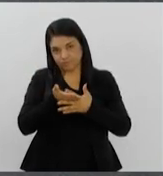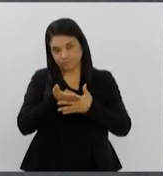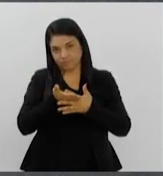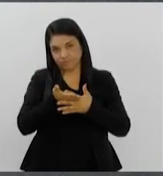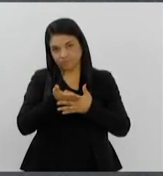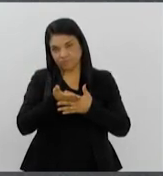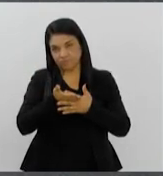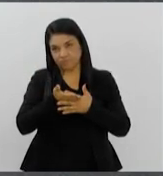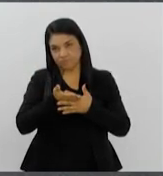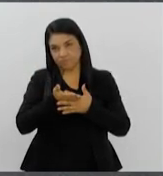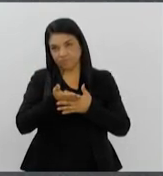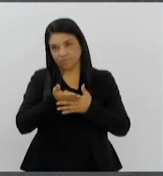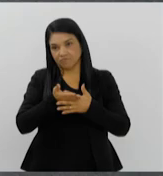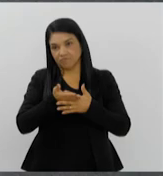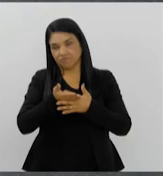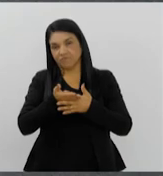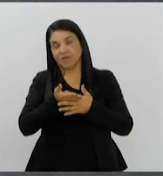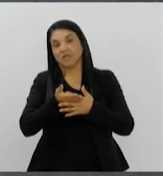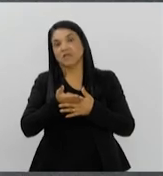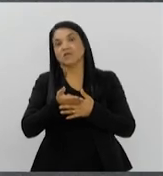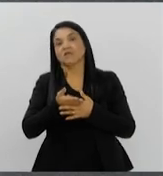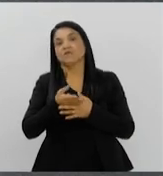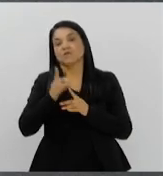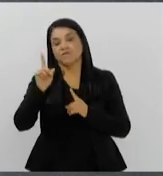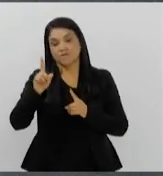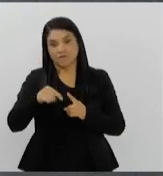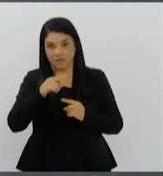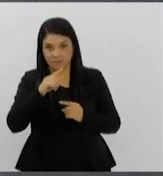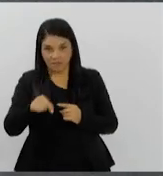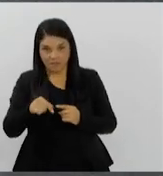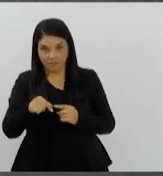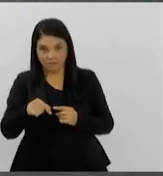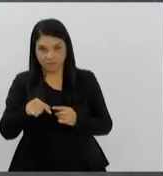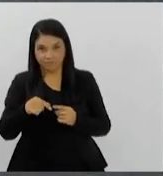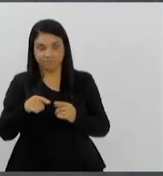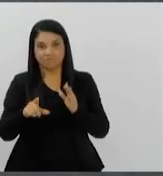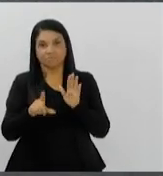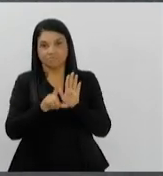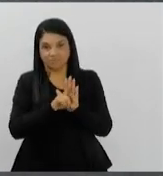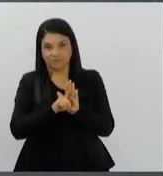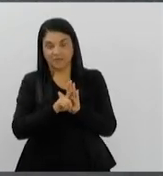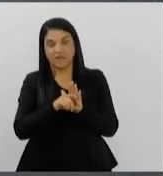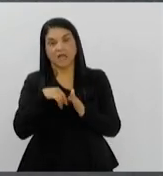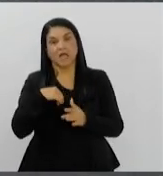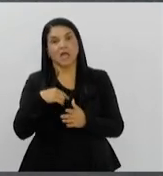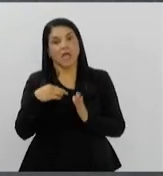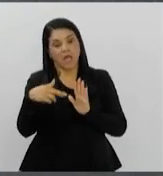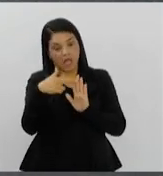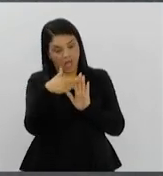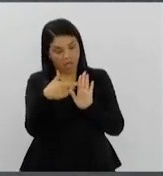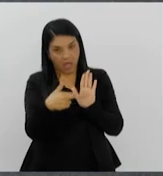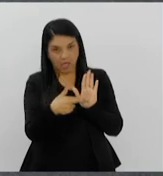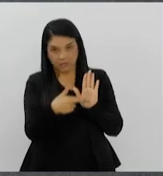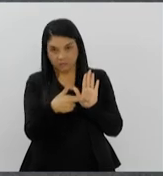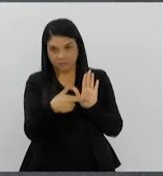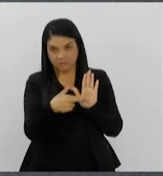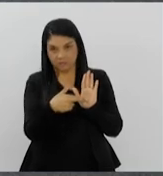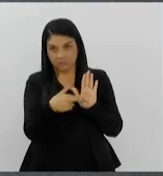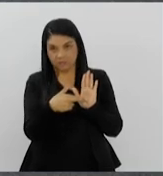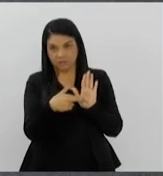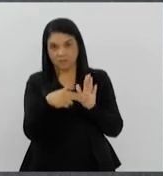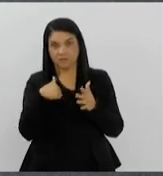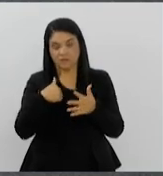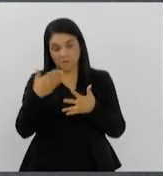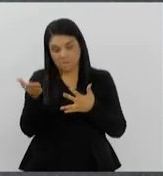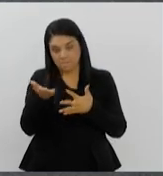adimplente. E foi vetado. E o senhor sabe que esta é, em tese, as regras, né? Se você está com uma